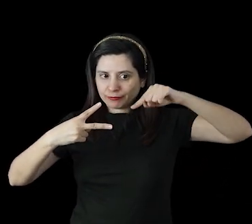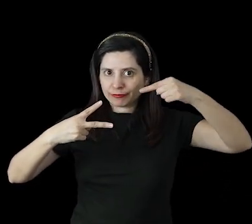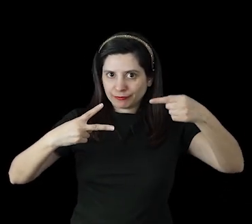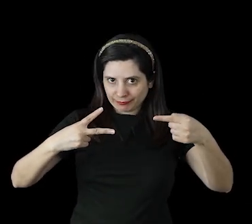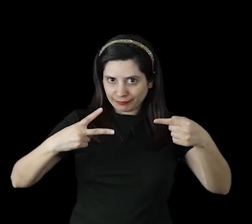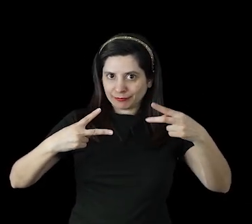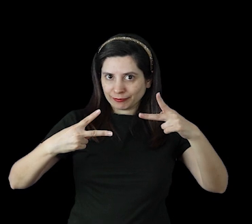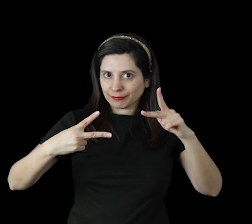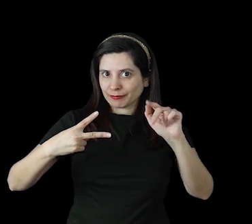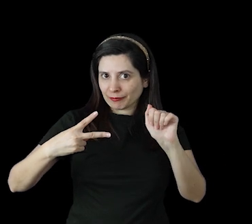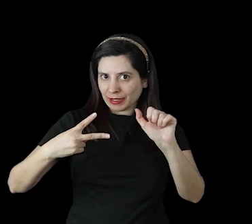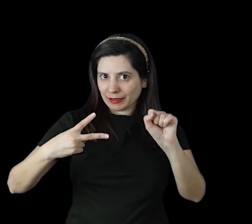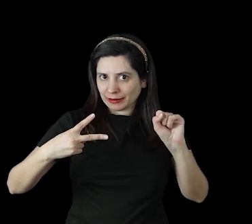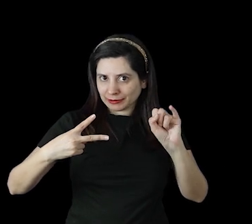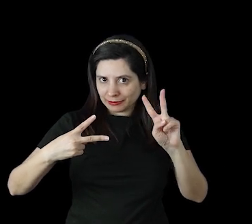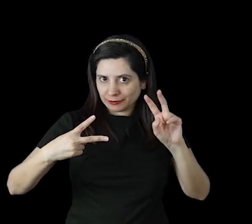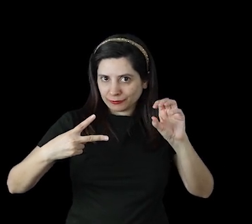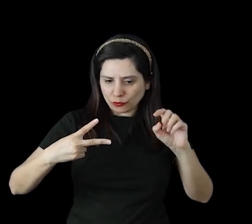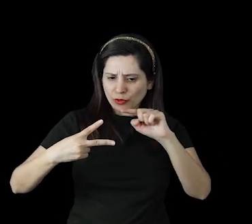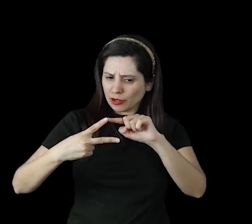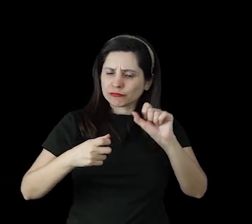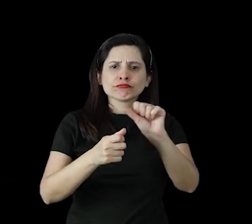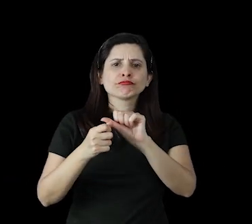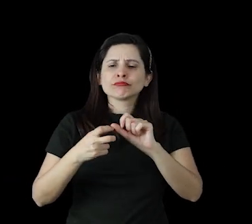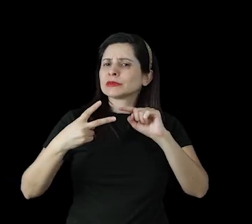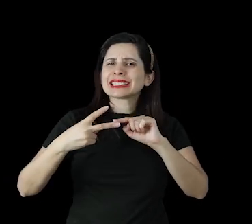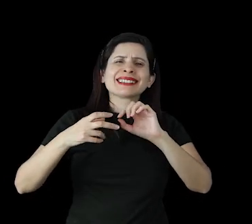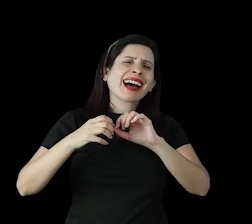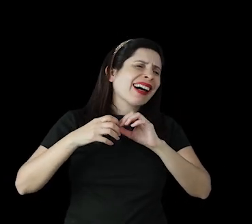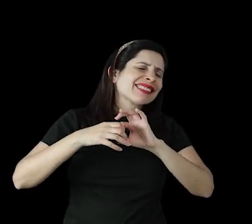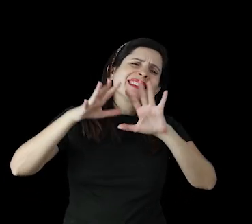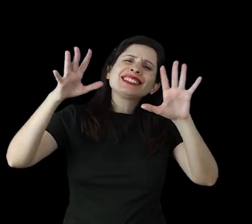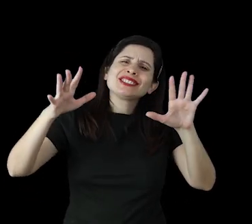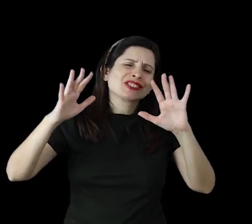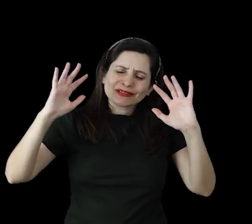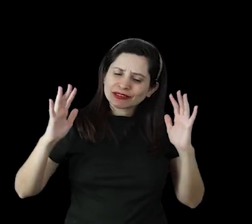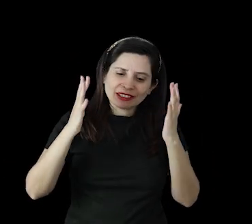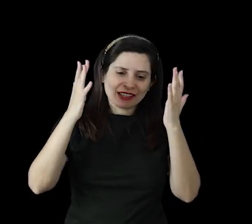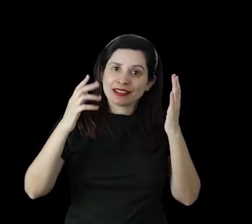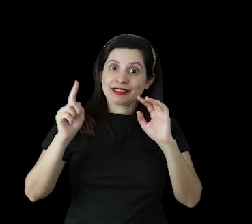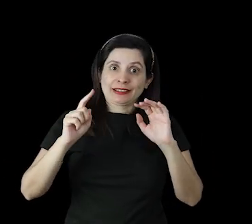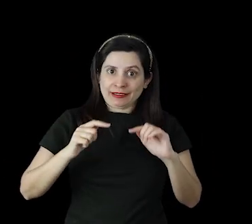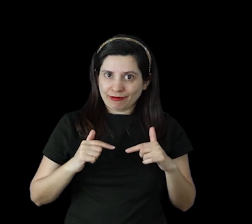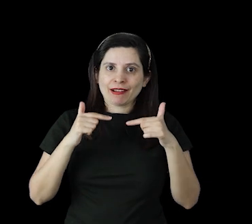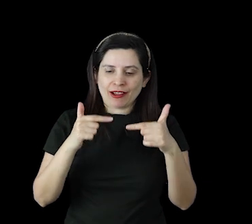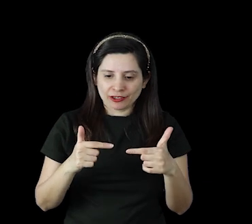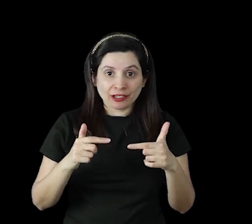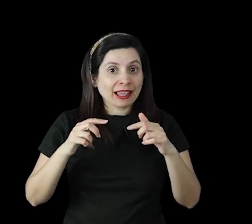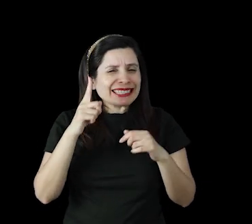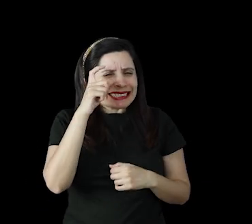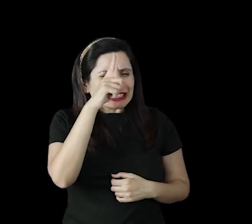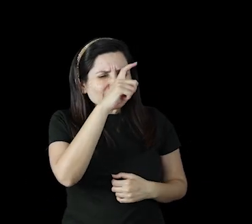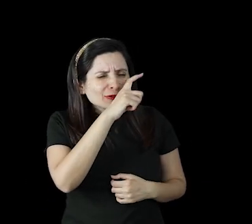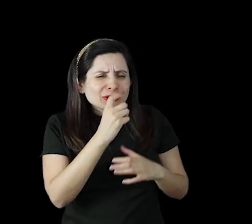e os reativos, eles deixam que a coisa aconteça. Eles só reagem, eles não agem. É muito